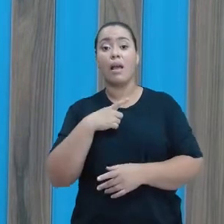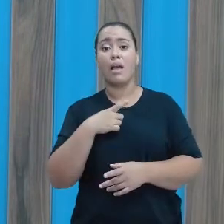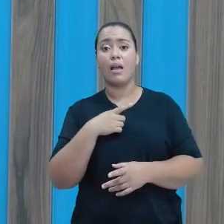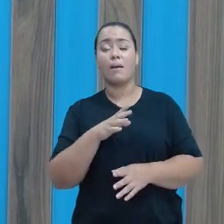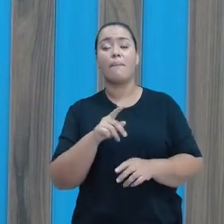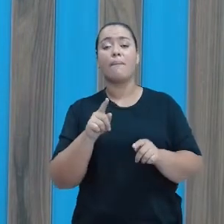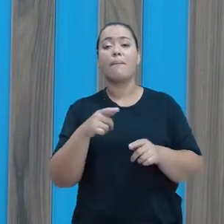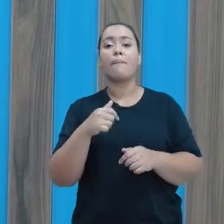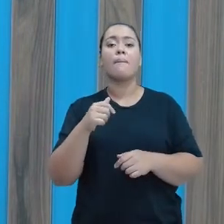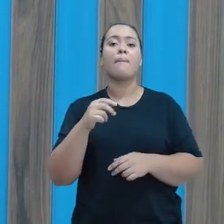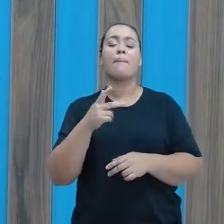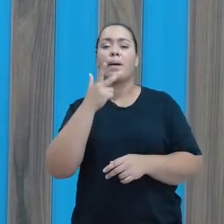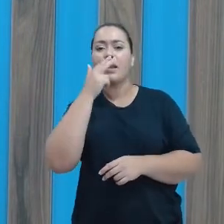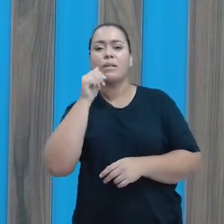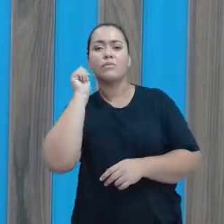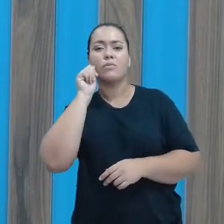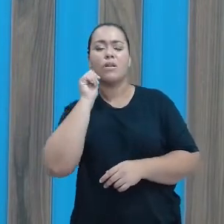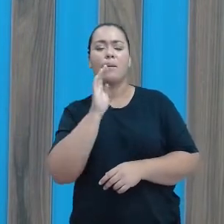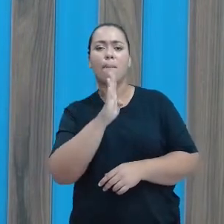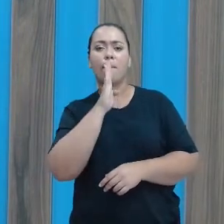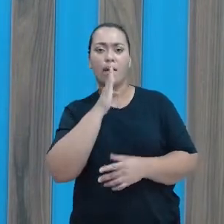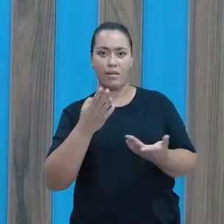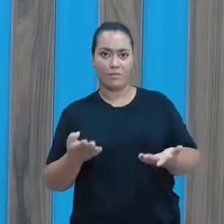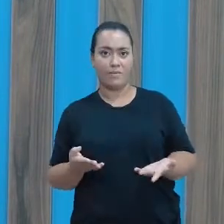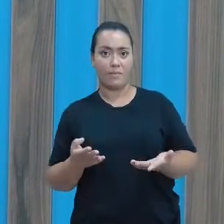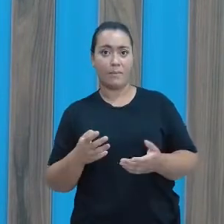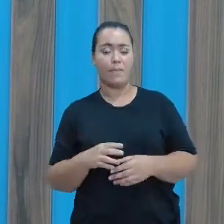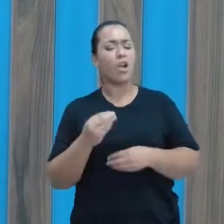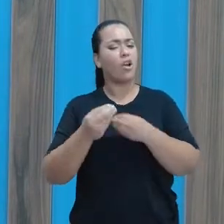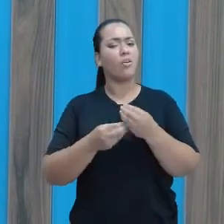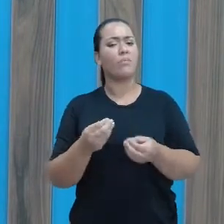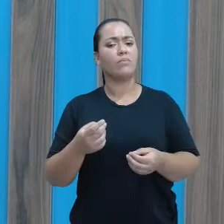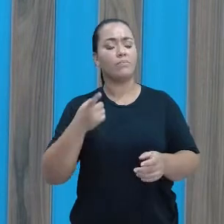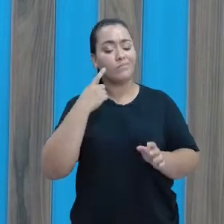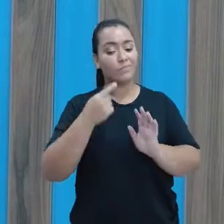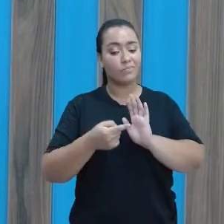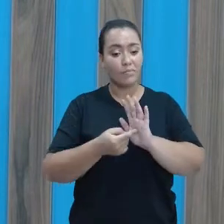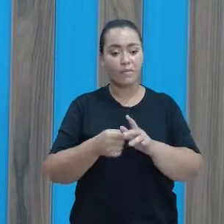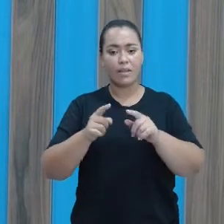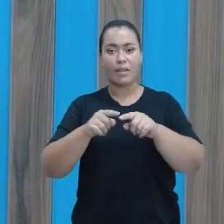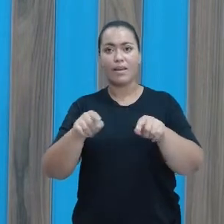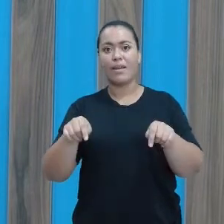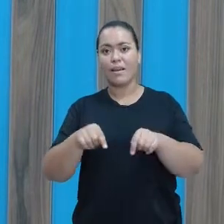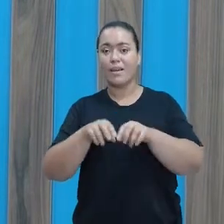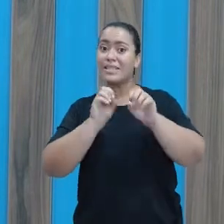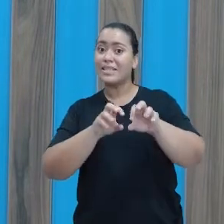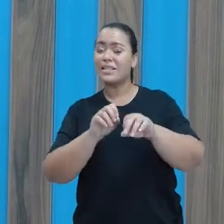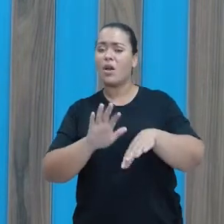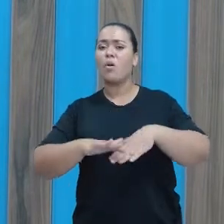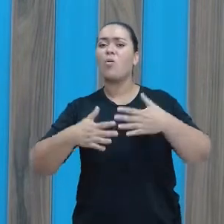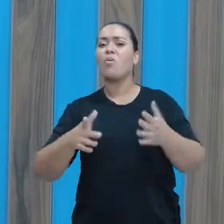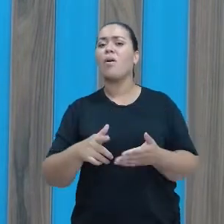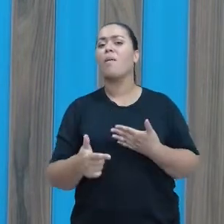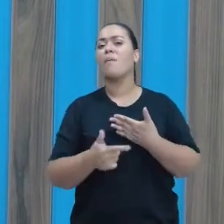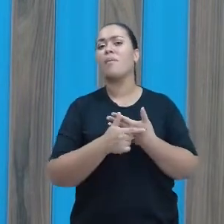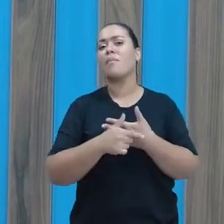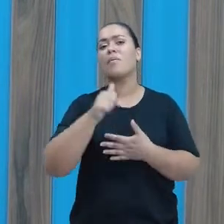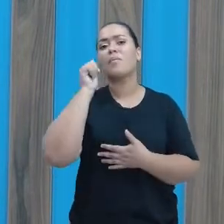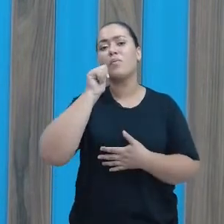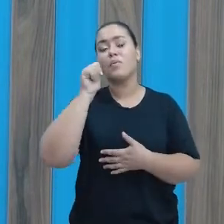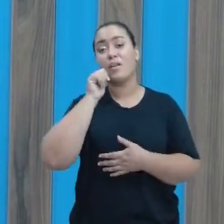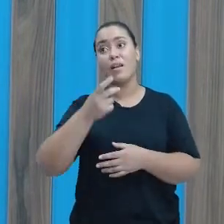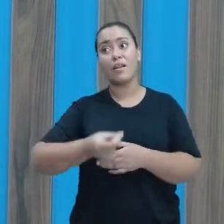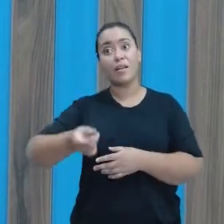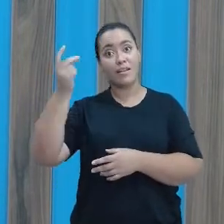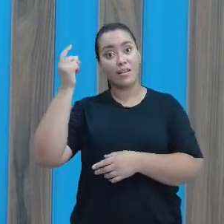foram silenciadas. Então, quando nós trazemos para o nosso currículo, quando nós trazemos para a sala de aula, né, o papel que as mulheres desempenharam no